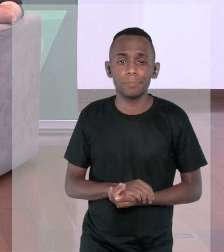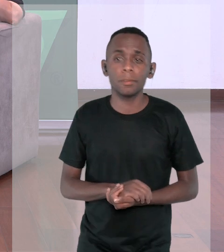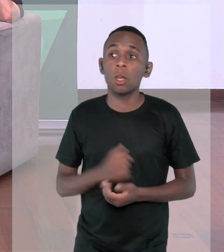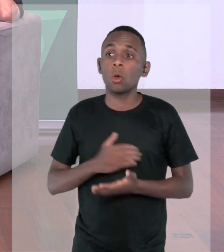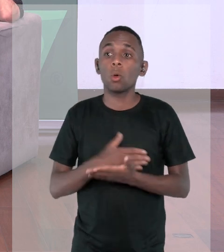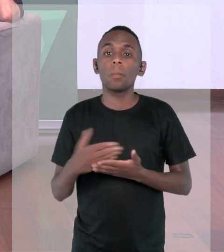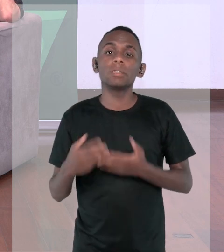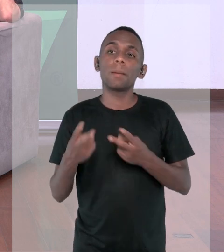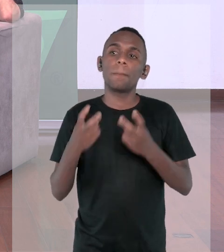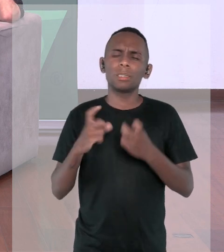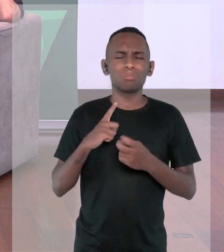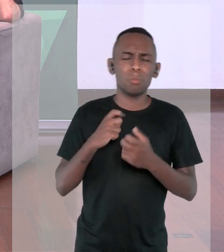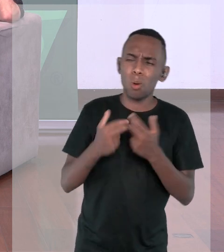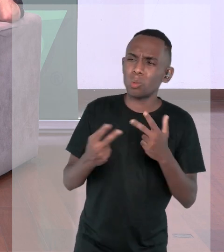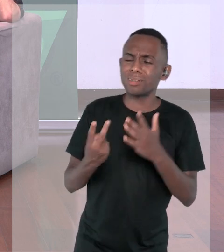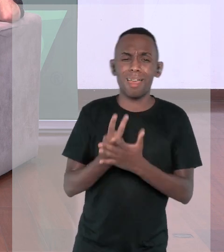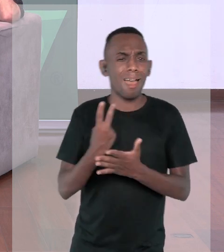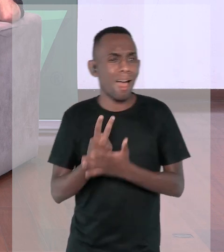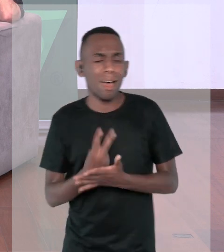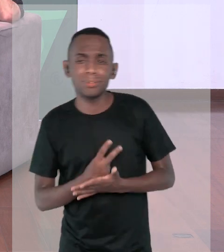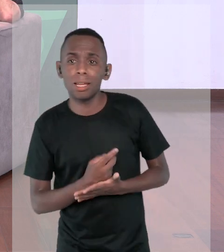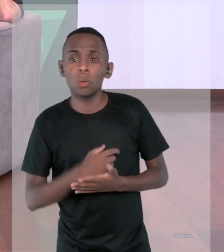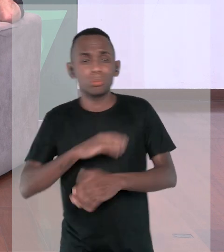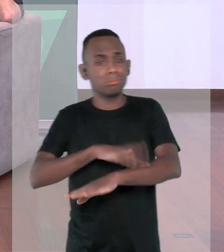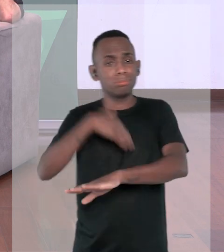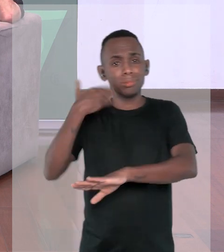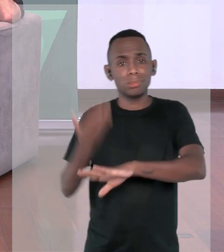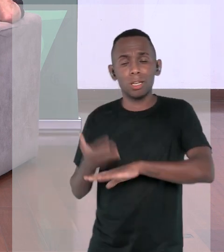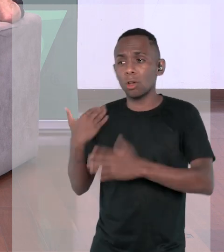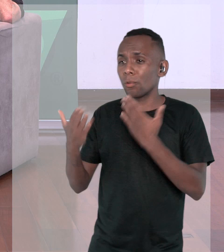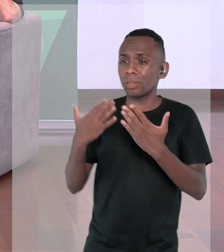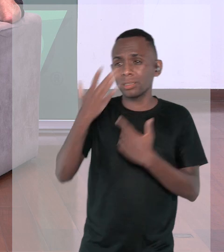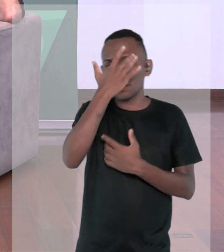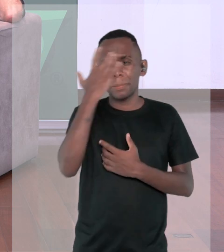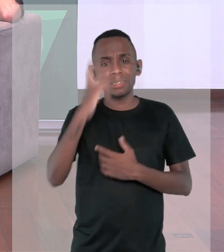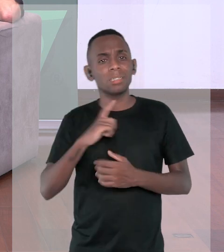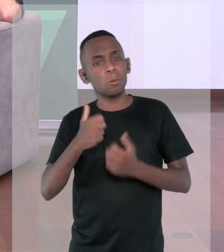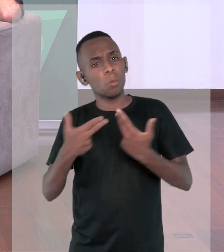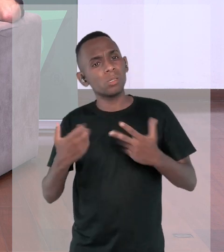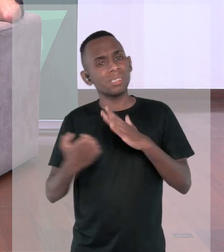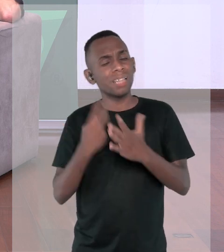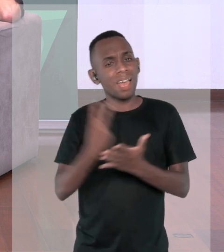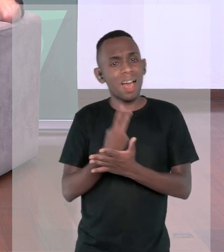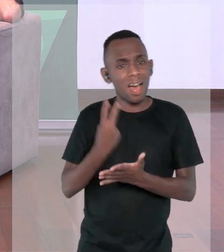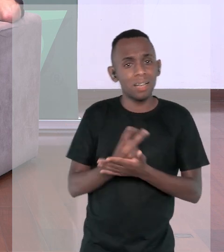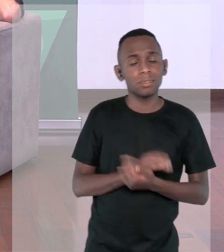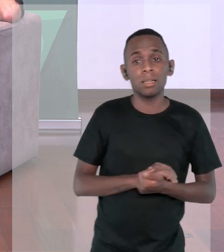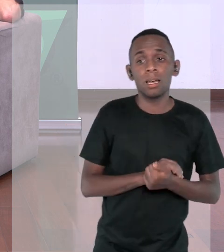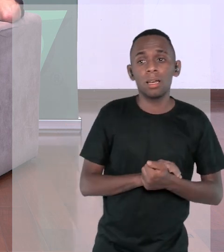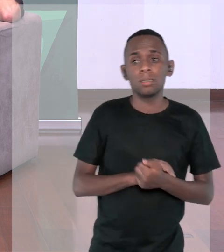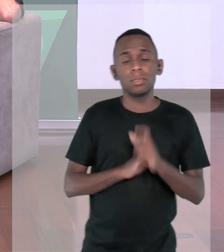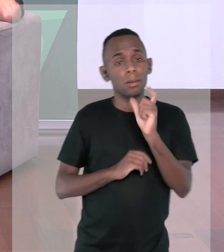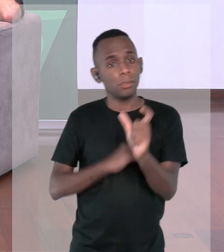eu comecei a ver que tinha uma coisa errada e fiquei um dia inteiro conversando com um monte de gente, falei, tem alguma coisa errada. E a